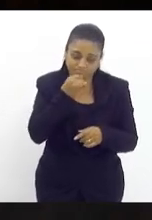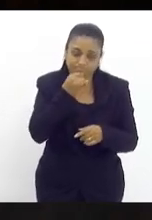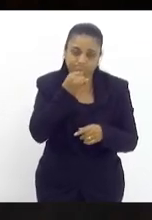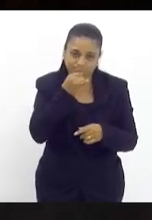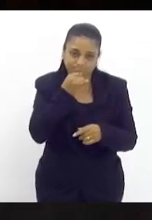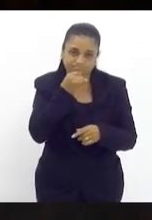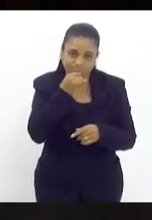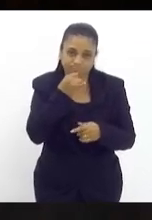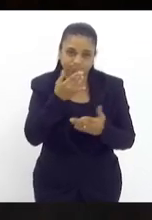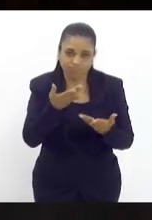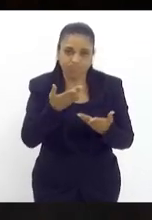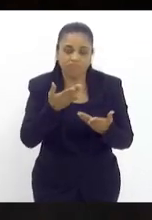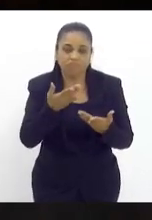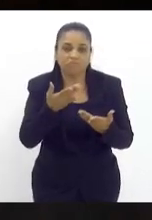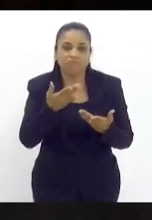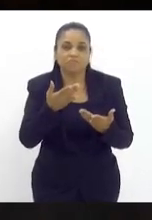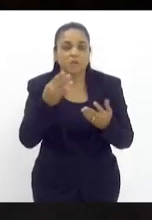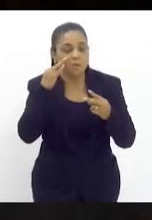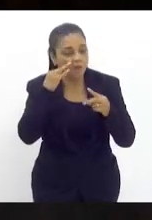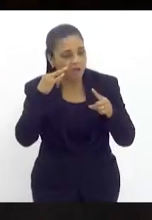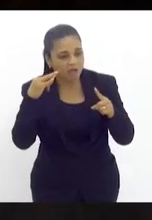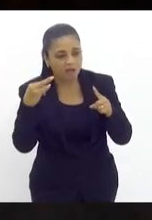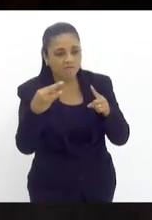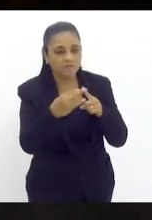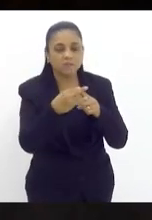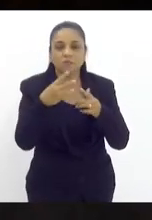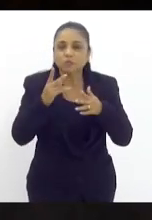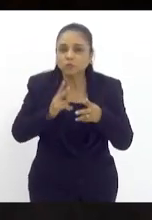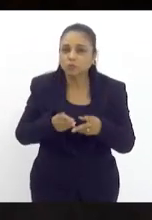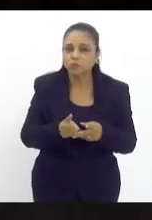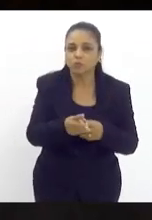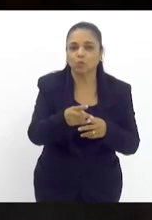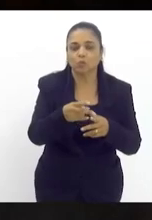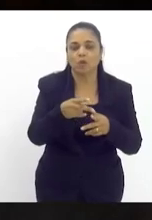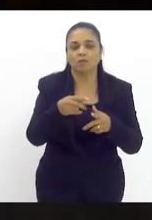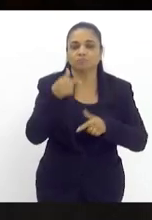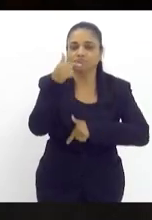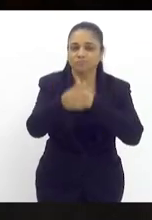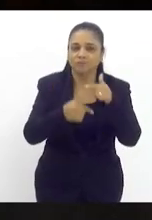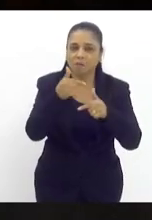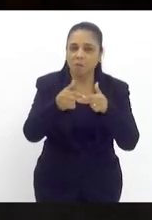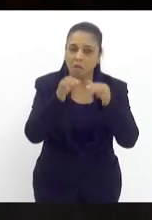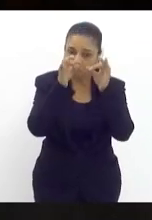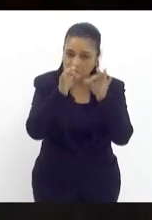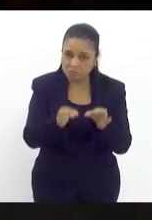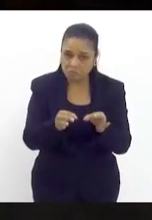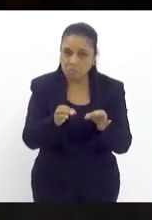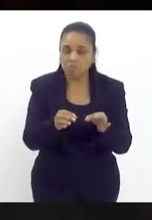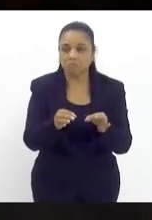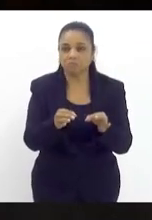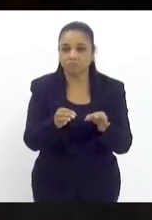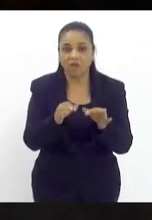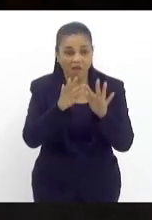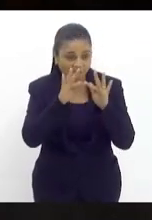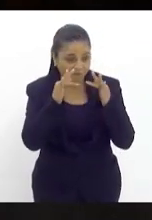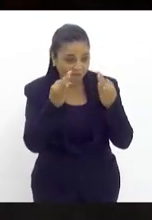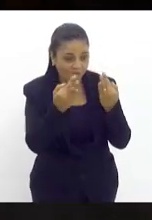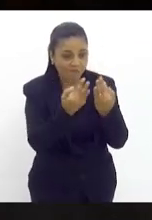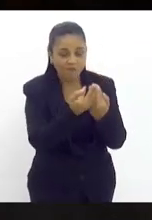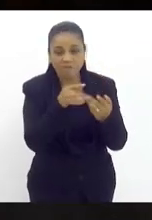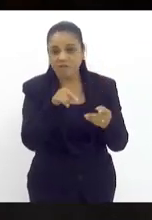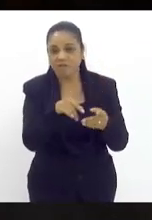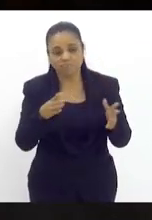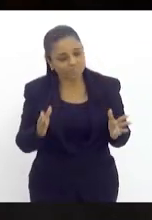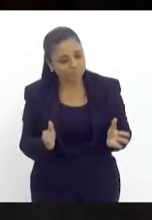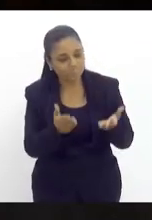porque nós teríamos que ter essa visão de continuidade no que dá certo, porque a família é o maior investimento